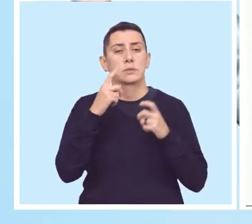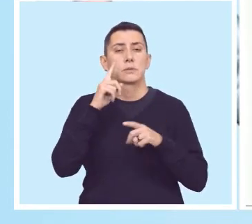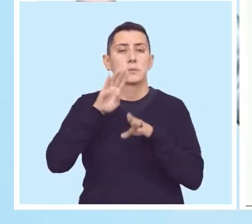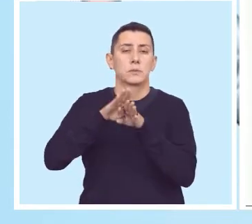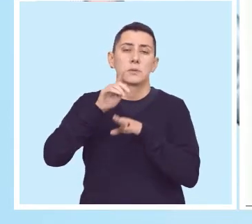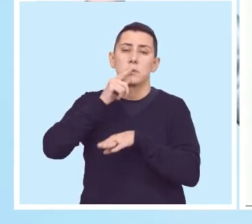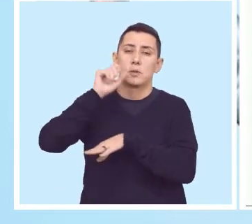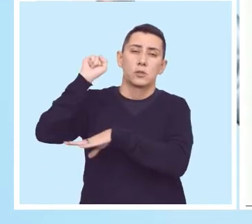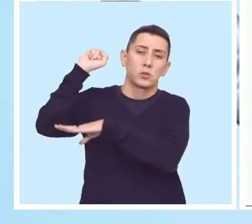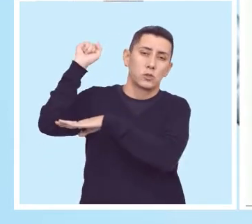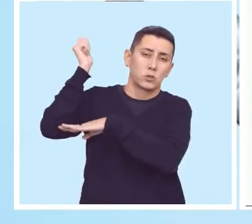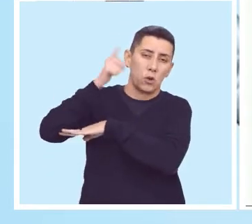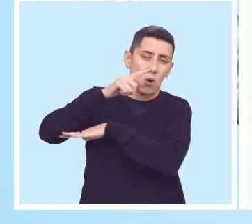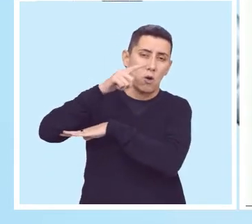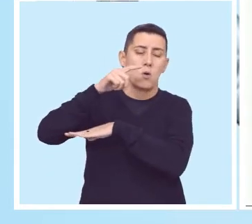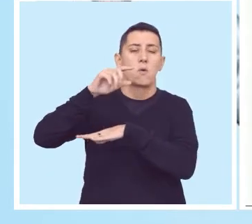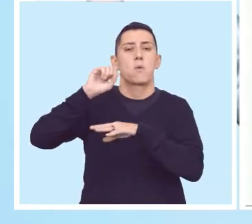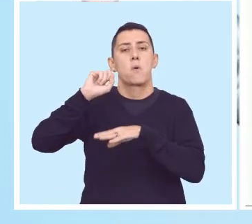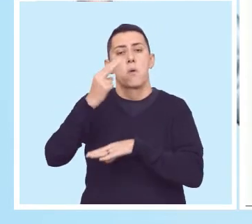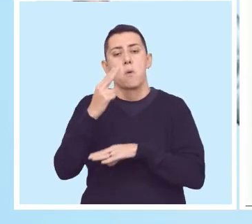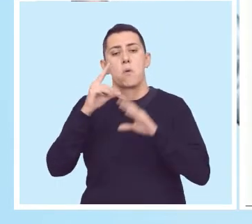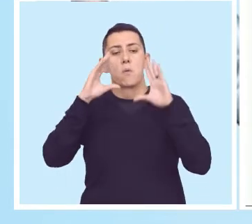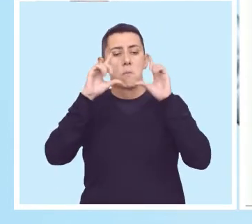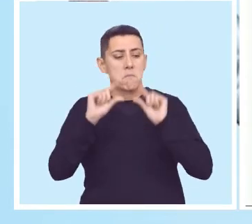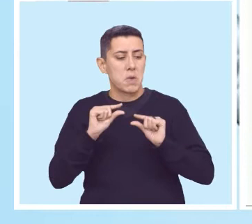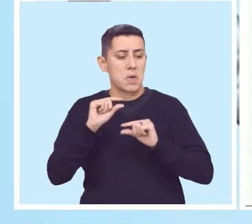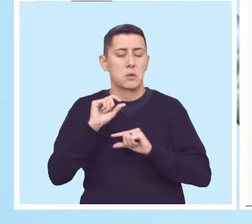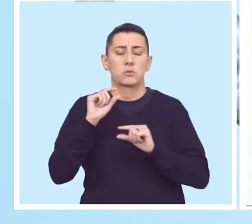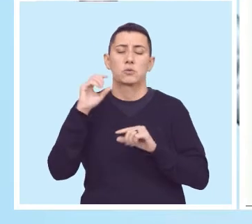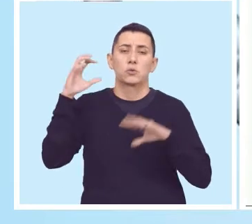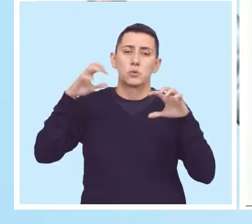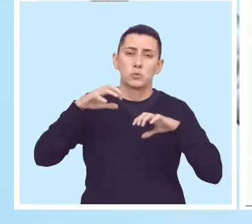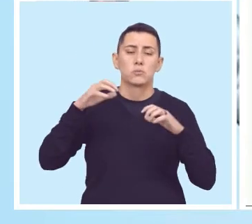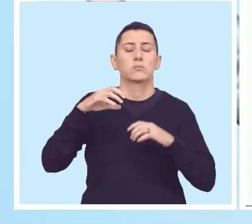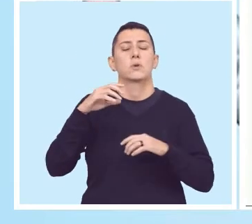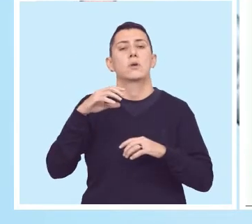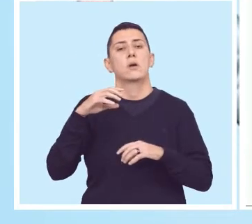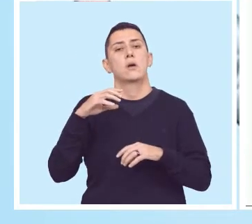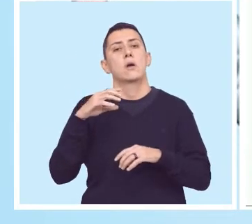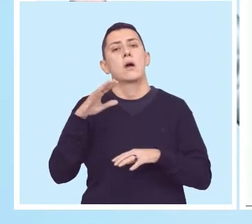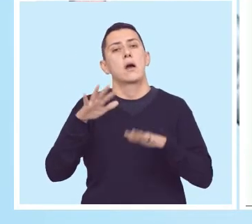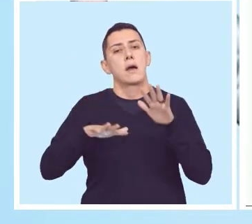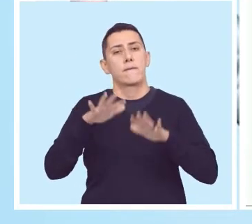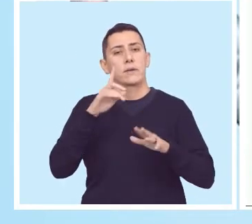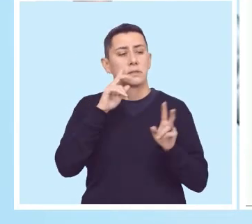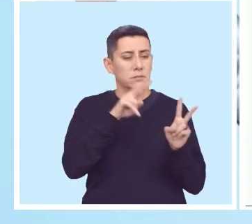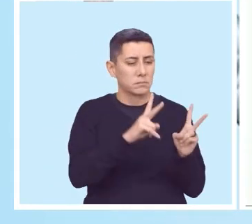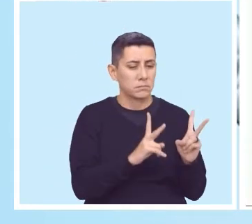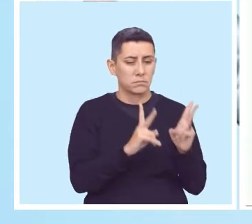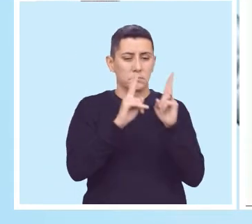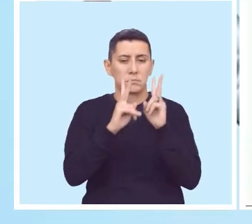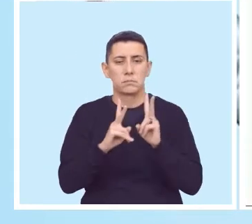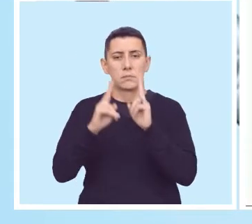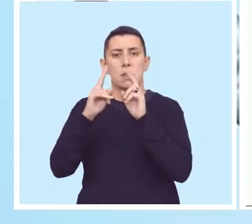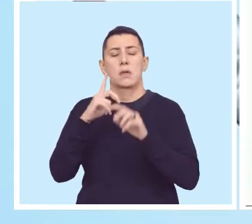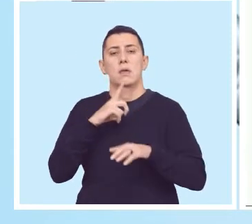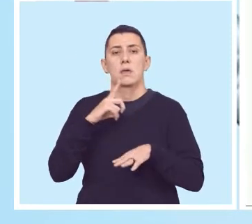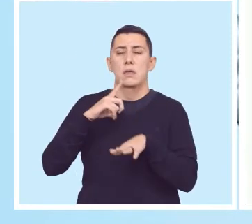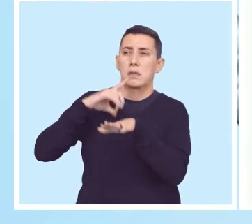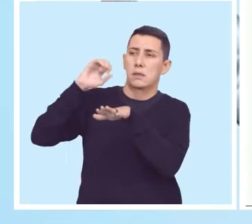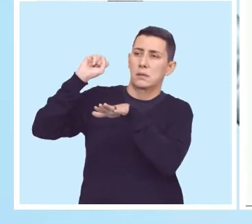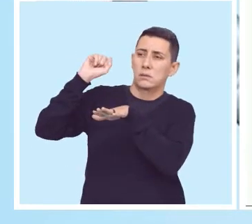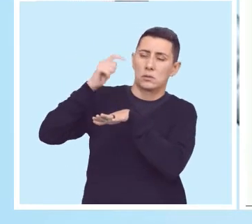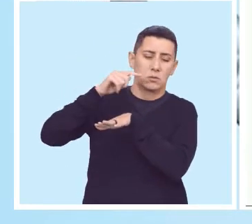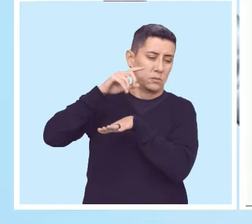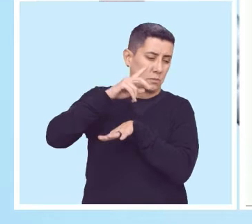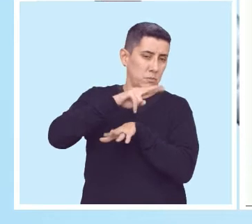ou baixa ou média incidência de raios solares, em alguns casos até mesmo os recortes eles possuem a presença de reflexo devido à